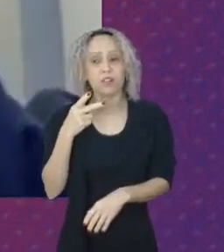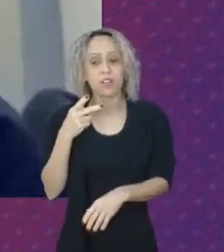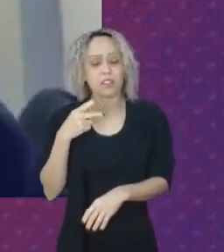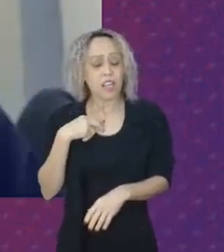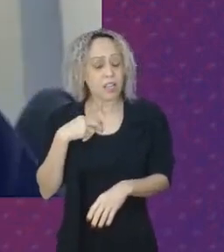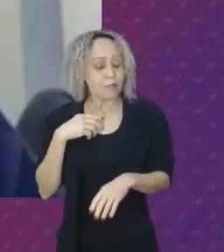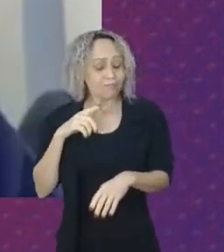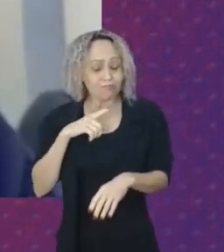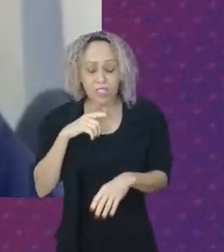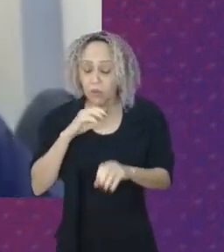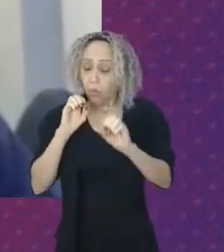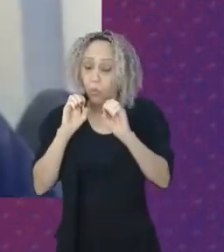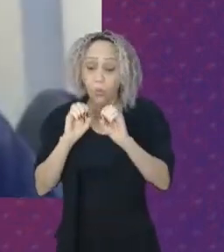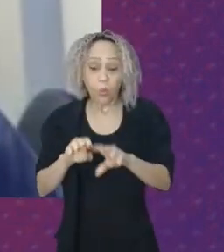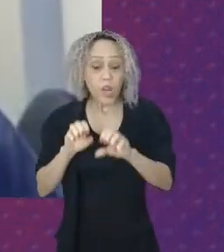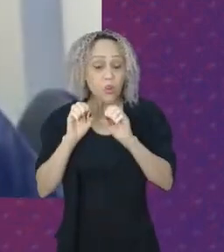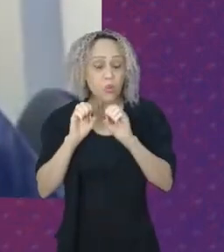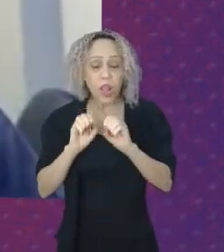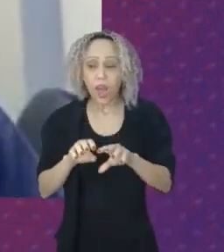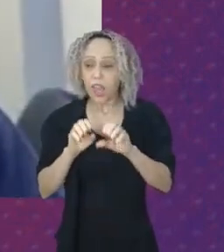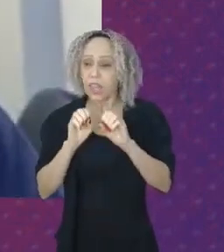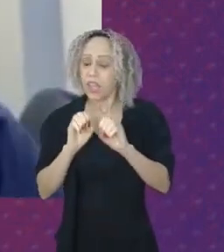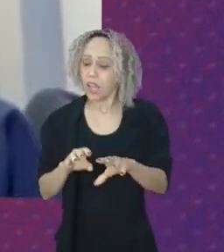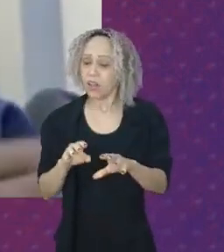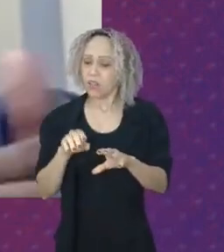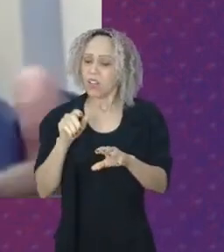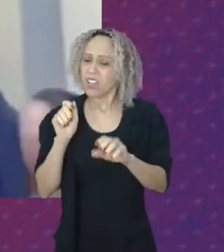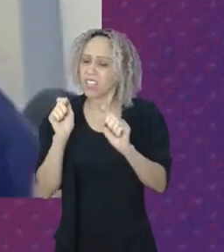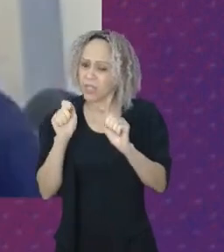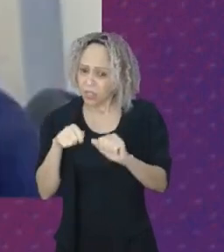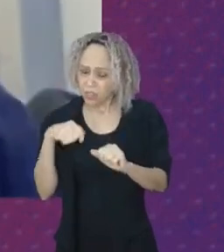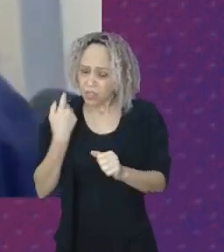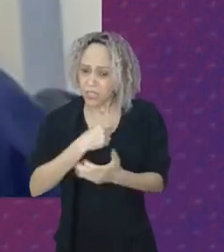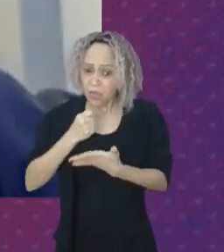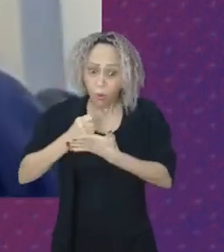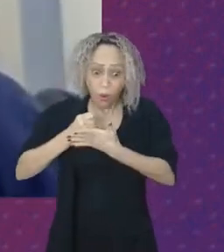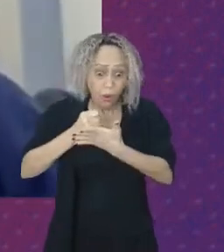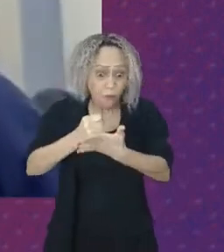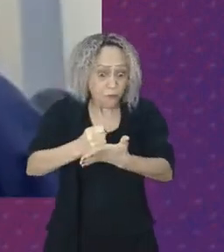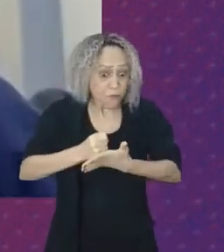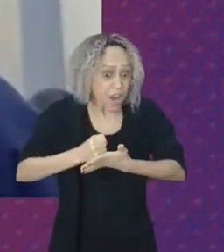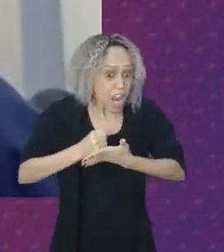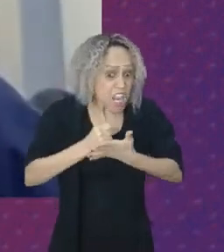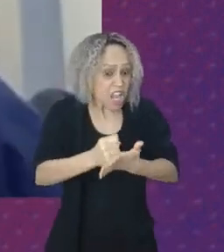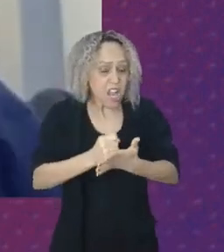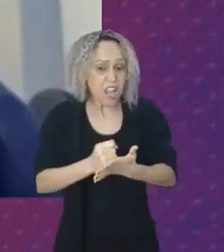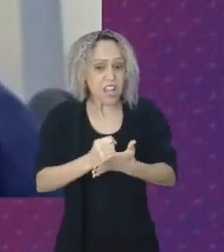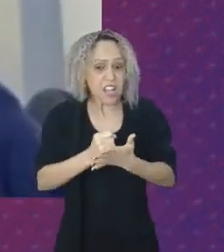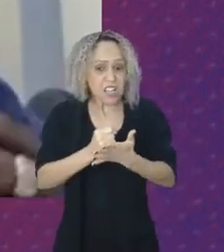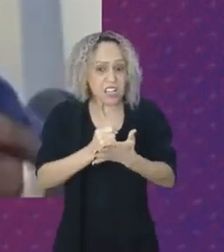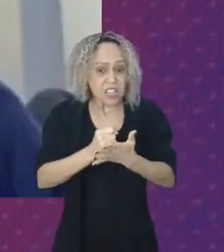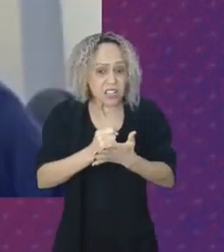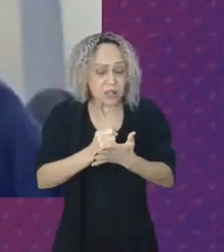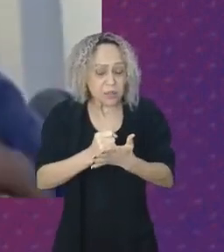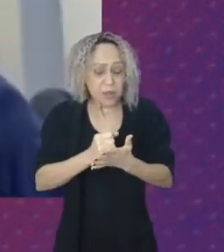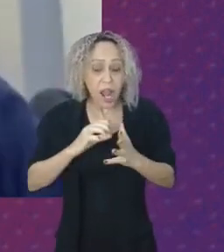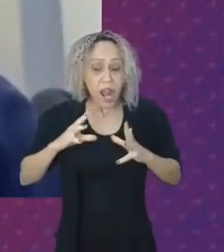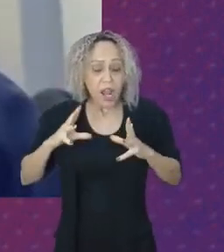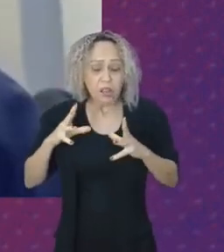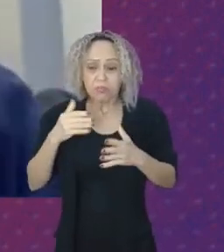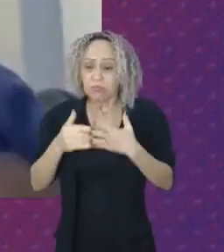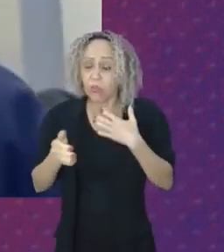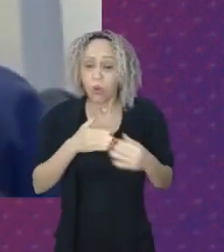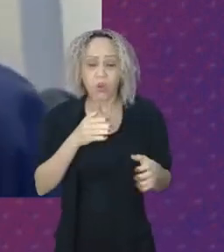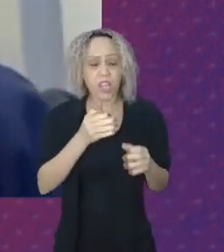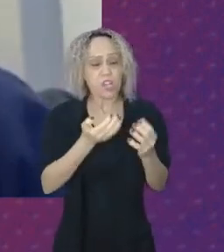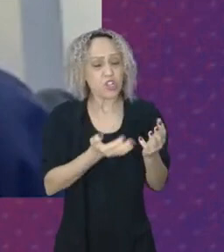para qualquer adulto, né, que a gente não pode retroceder. Então, o Fundeb criou um